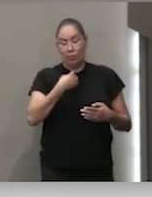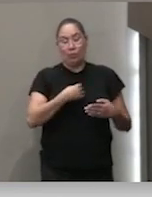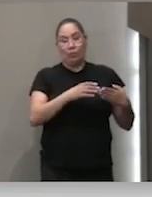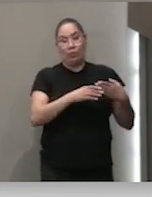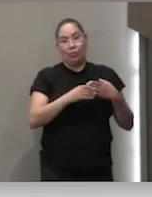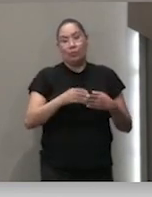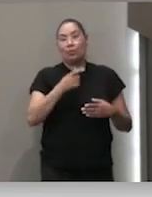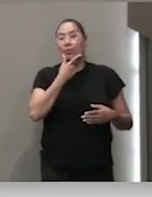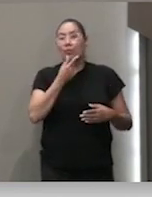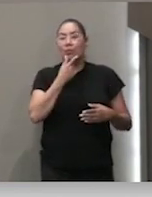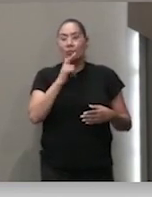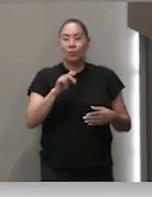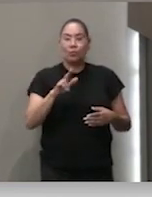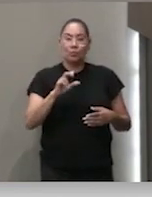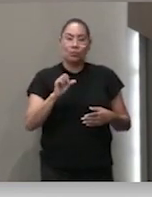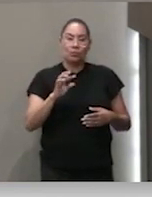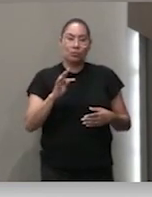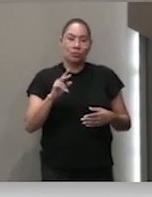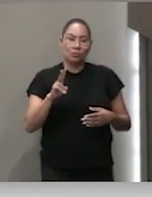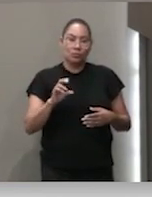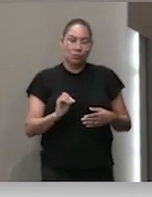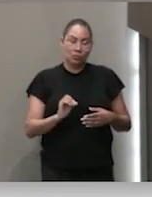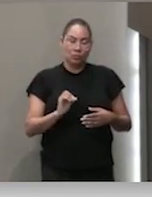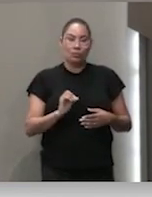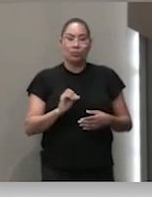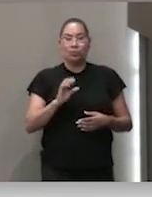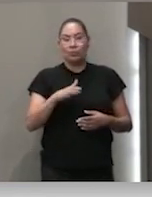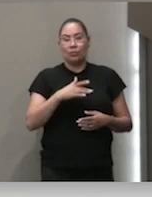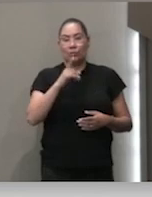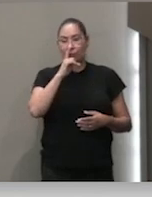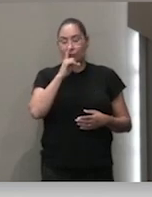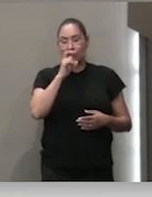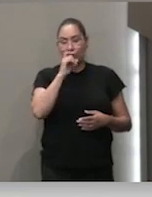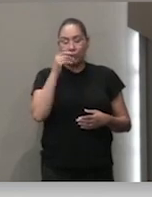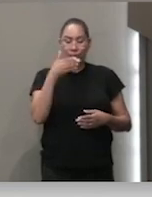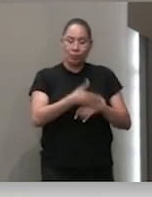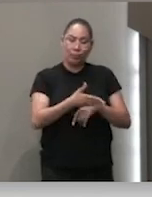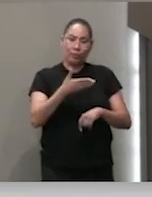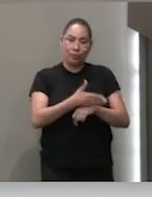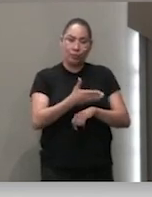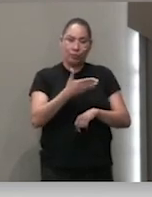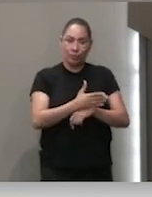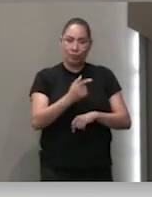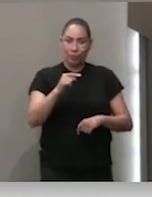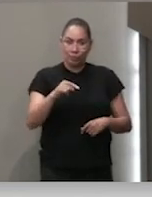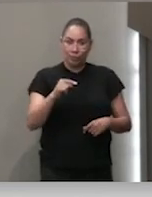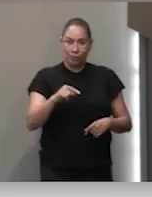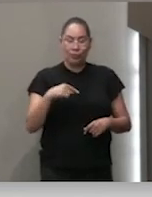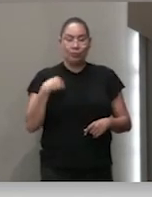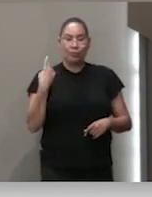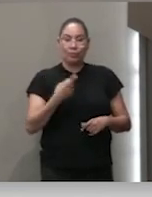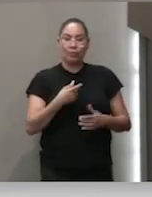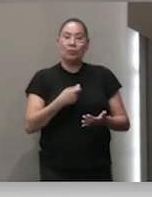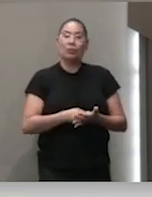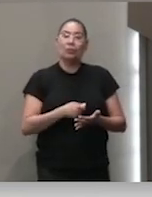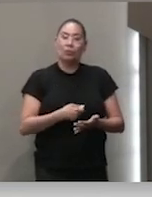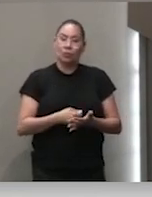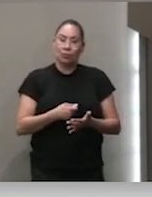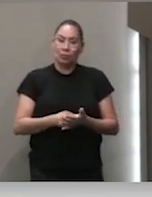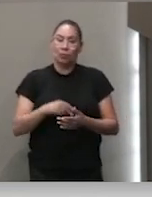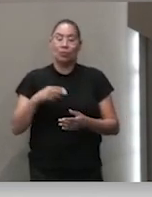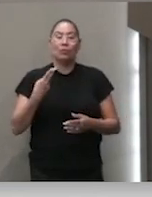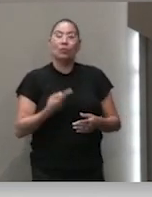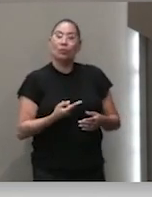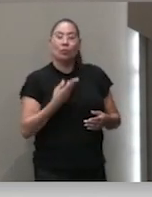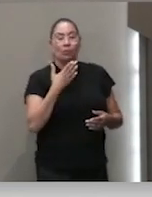do menino Gustavo, que muitas vezes os pais estão aqui presentes na sessão plenária para nos cobrar ou nos